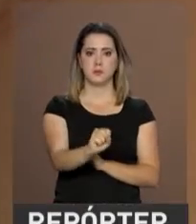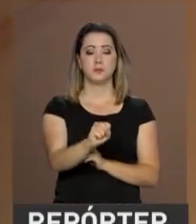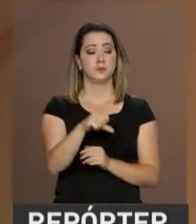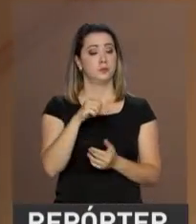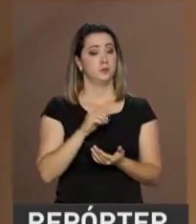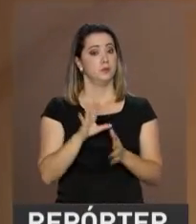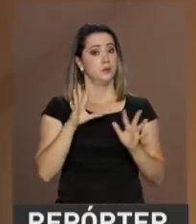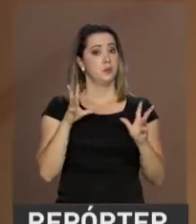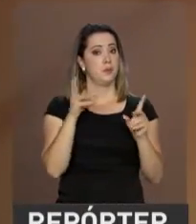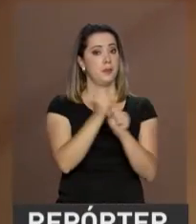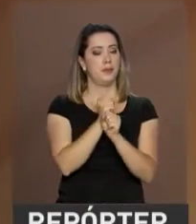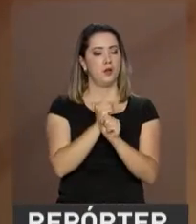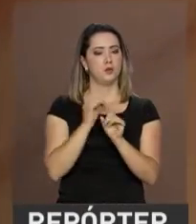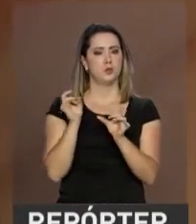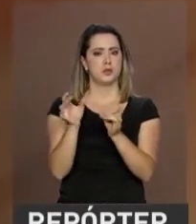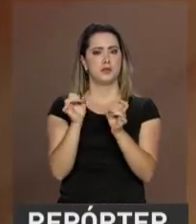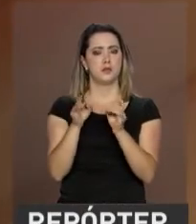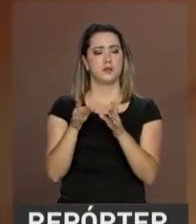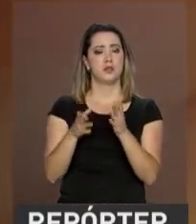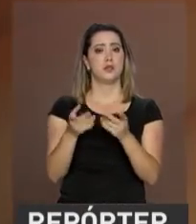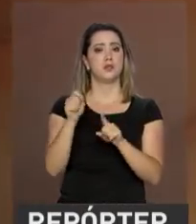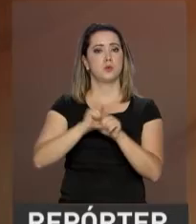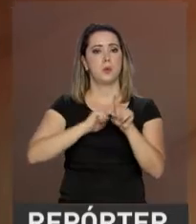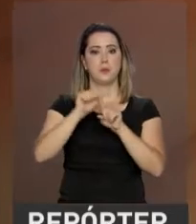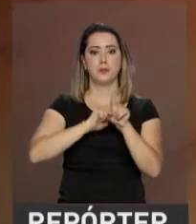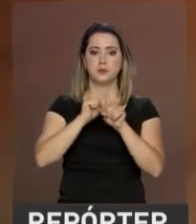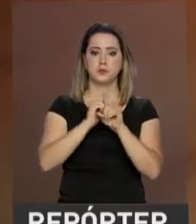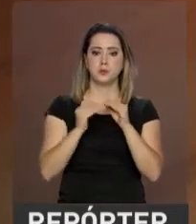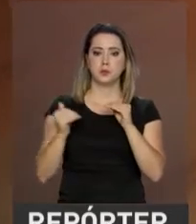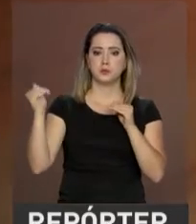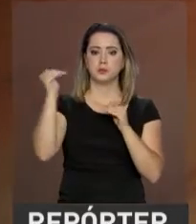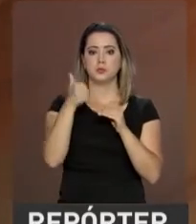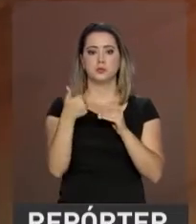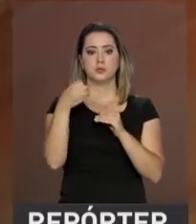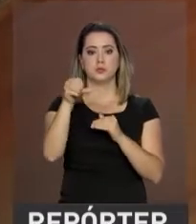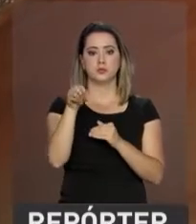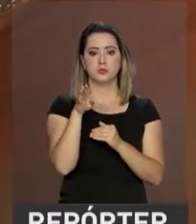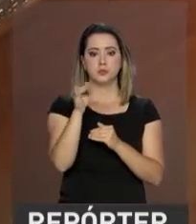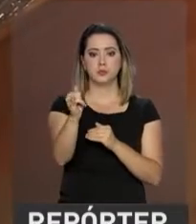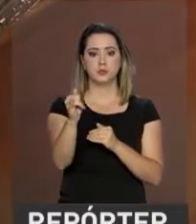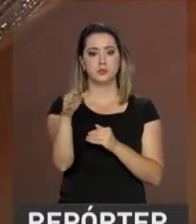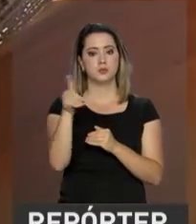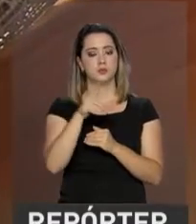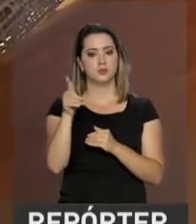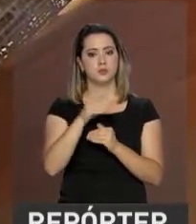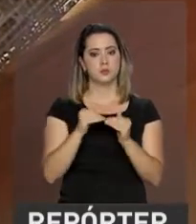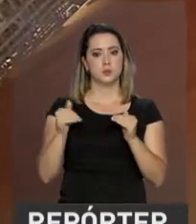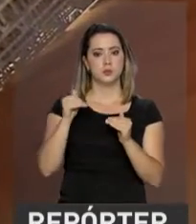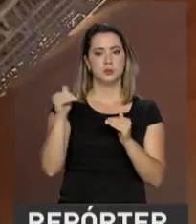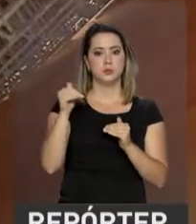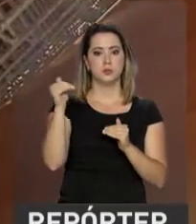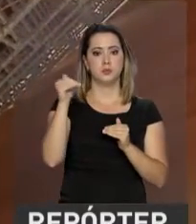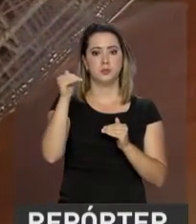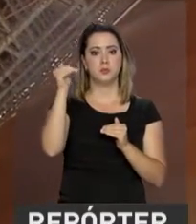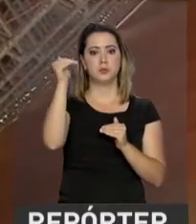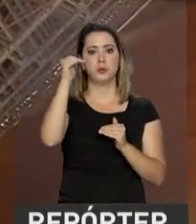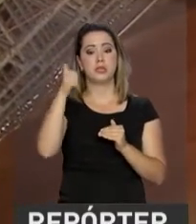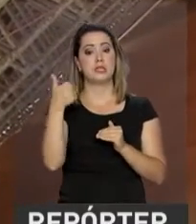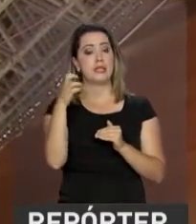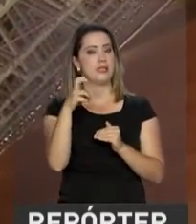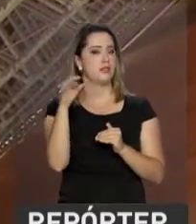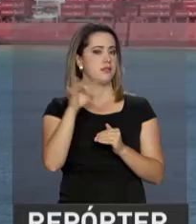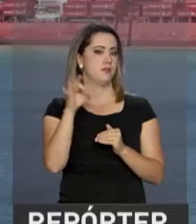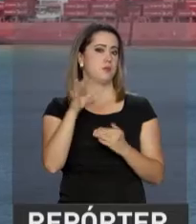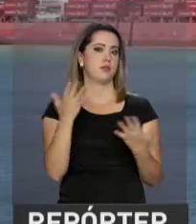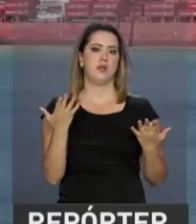todo, as exportações para o mês ultrapassaram os 19 bilhões de dólares, uma alta de praticamente